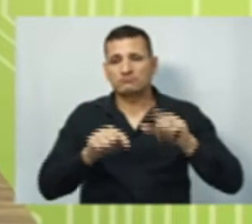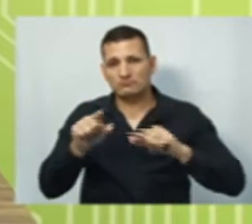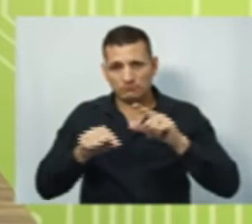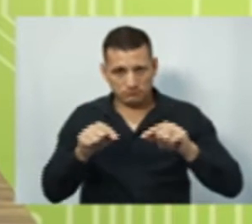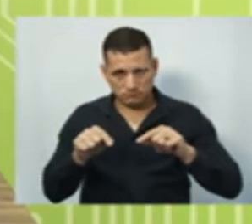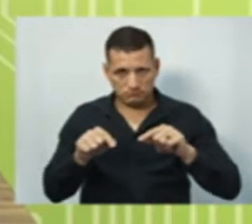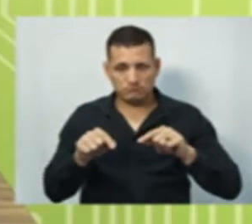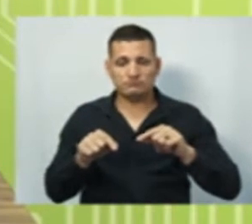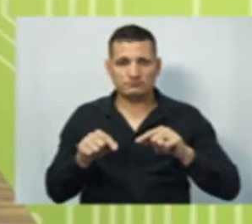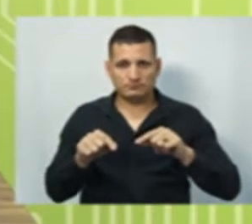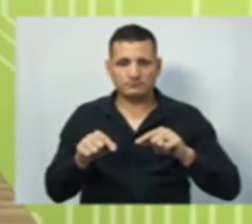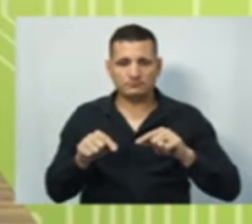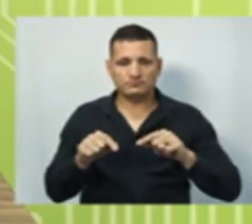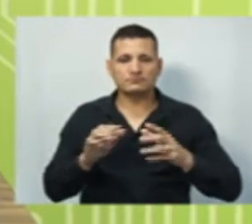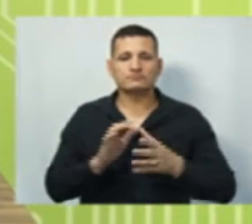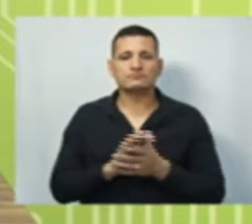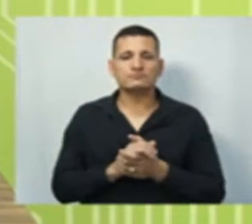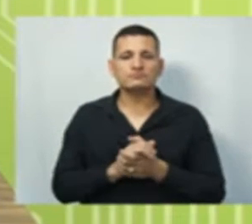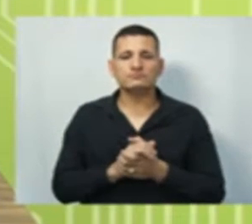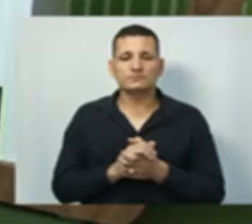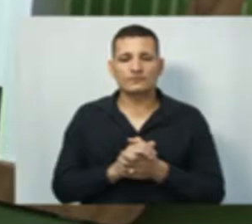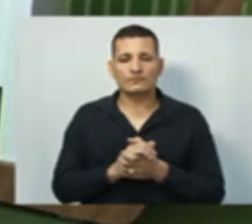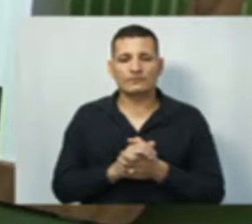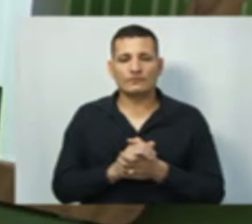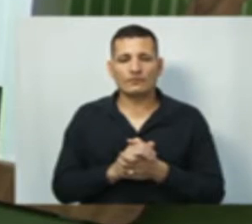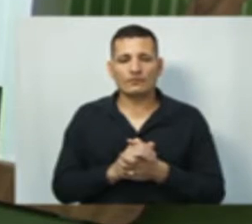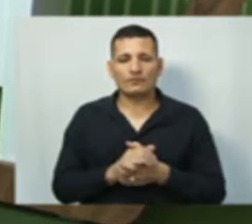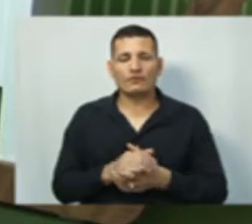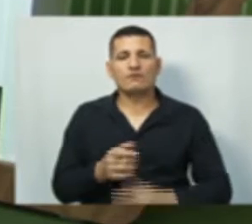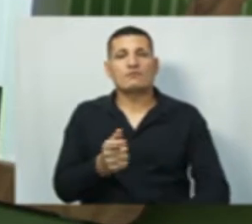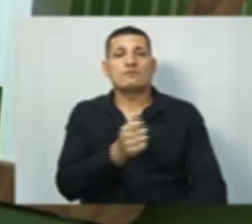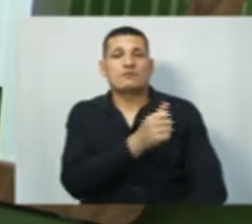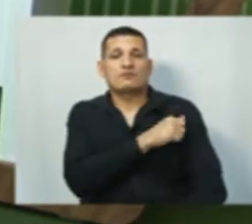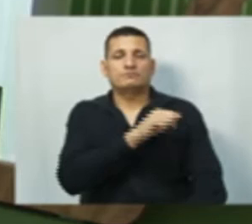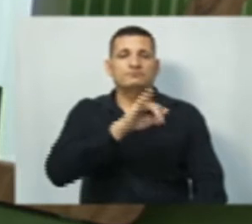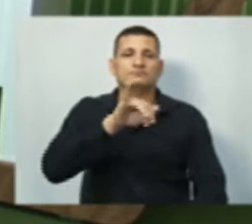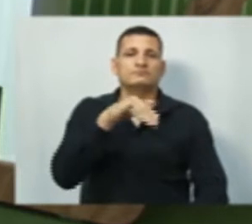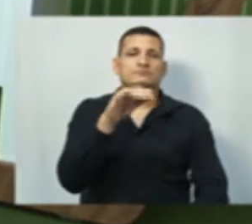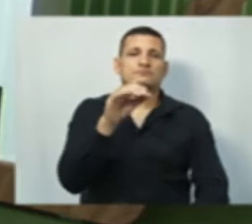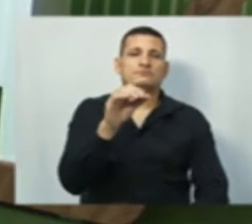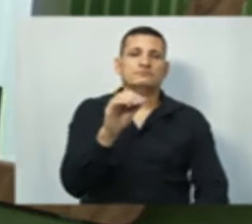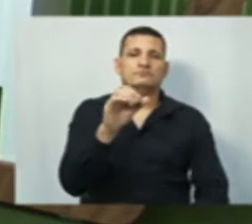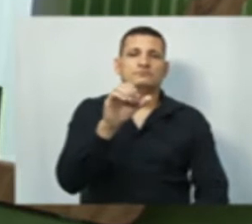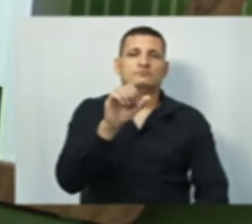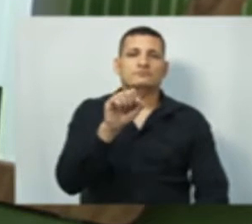essa escassez. Muito bem. Aí tem o aluno José, lá